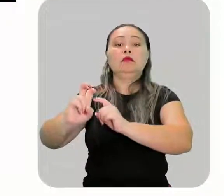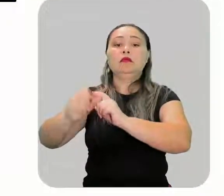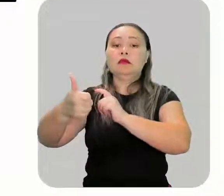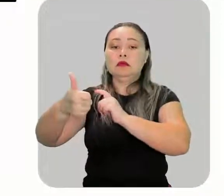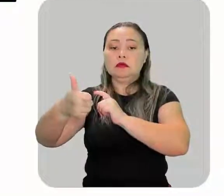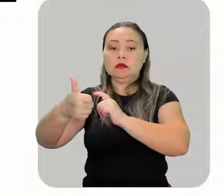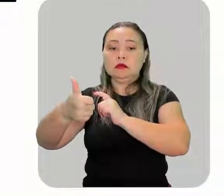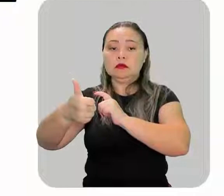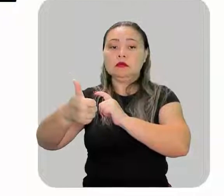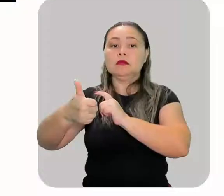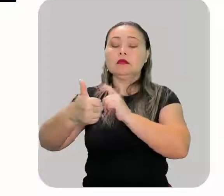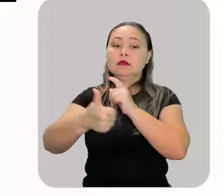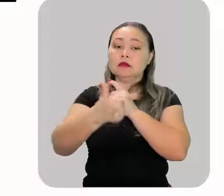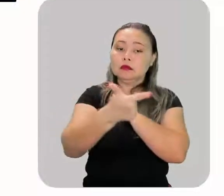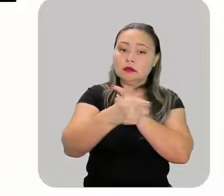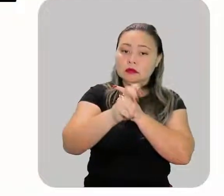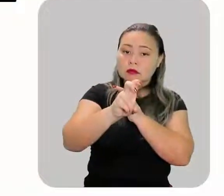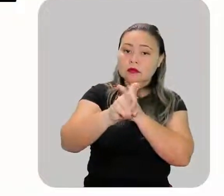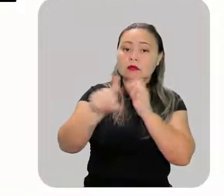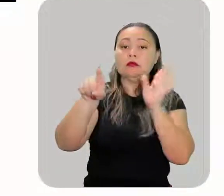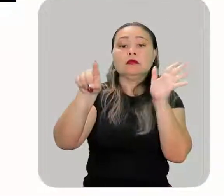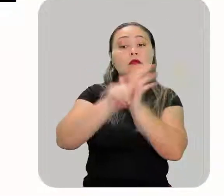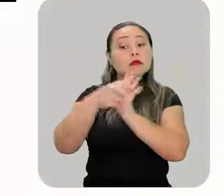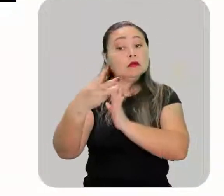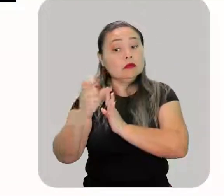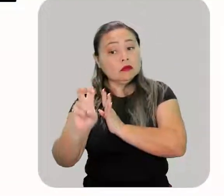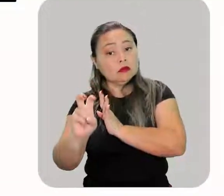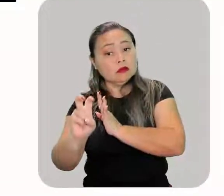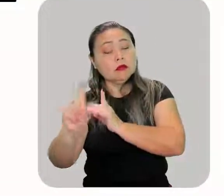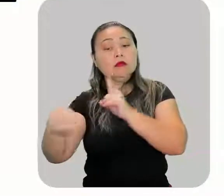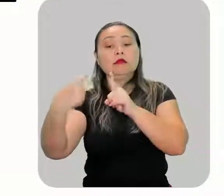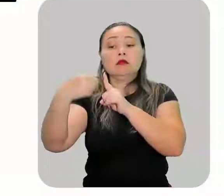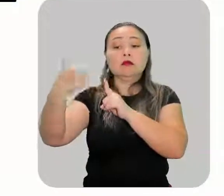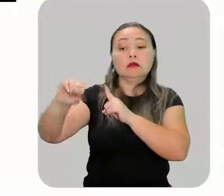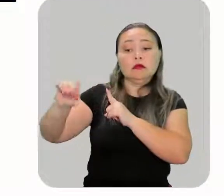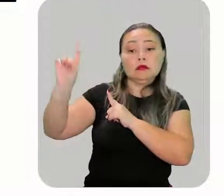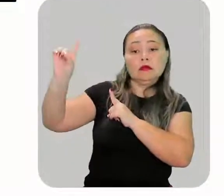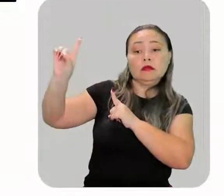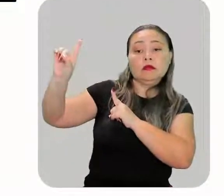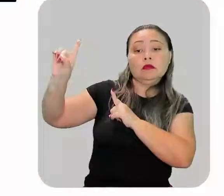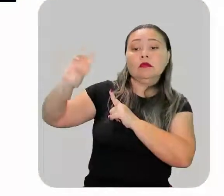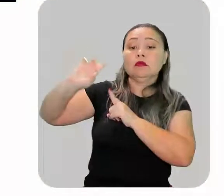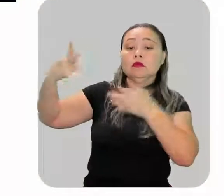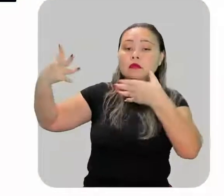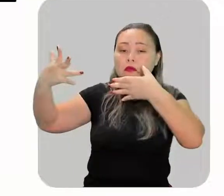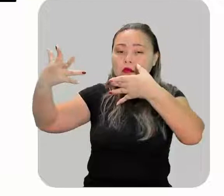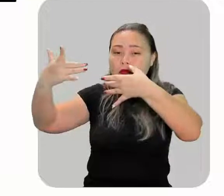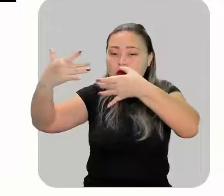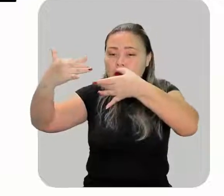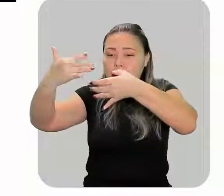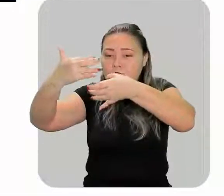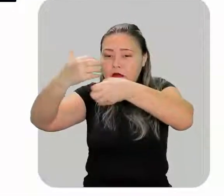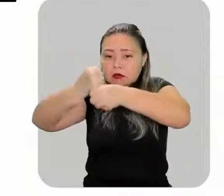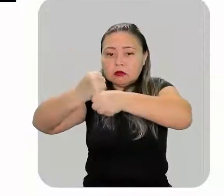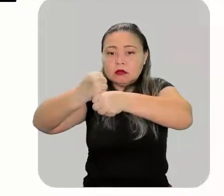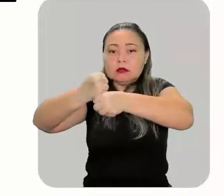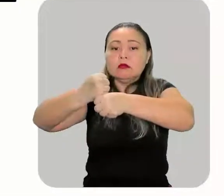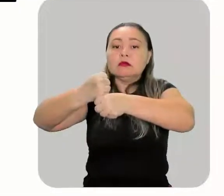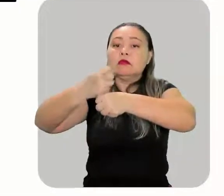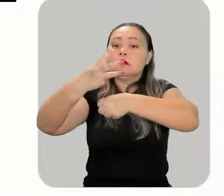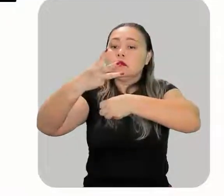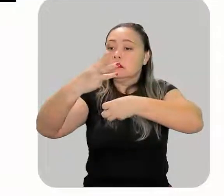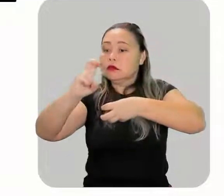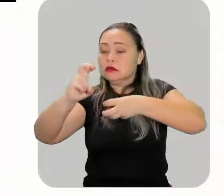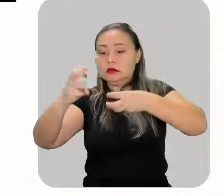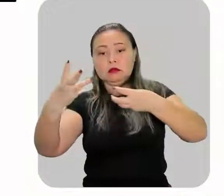5. 5 ao quadrado? 25. 7 vezes 5? 35. Mais 10, né? Então, vamos juntando aí 25 com 10.